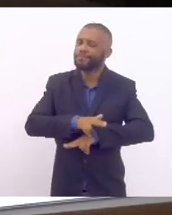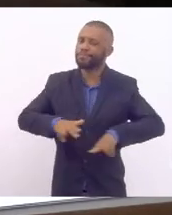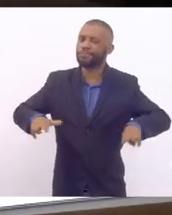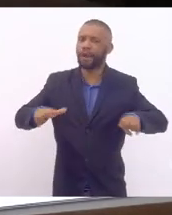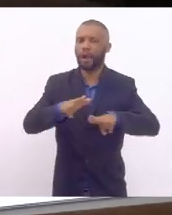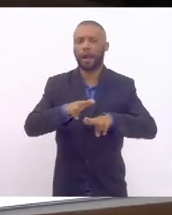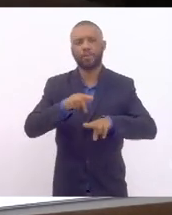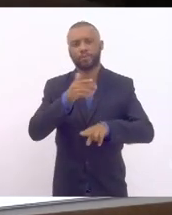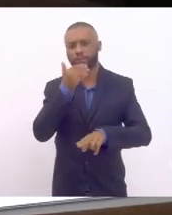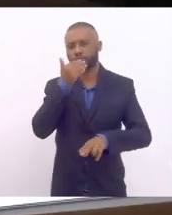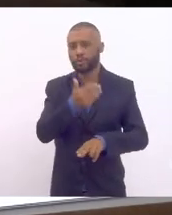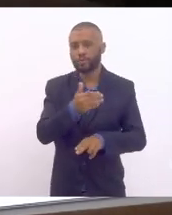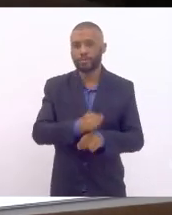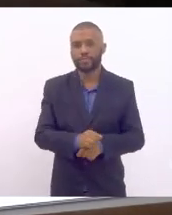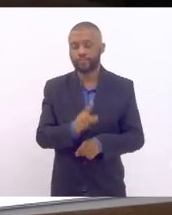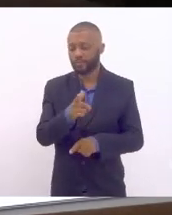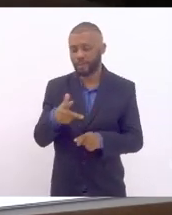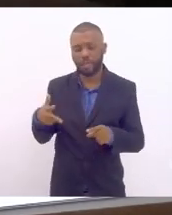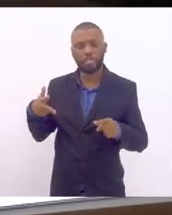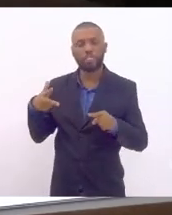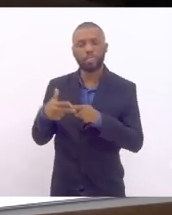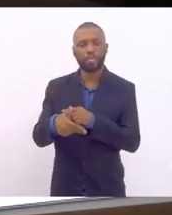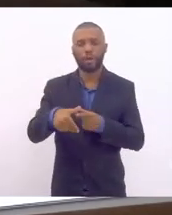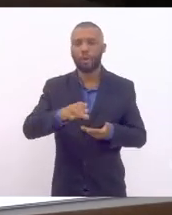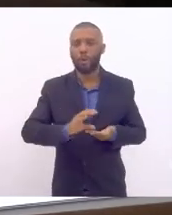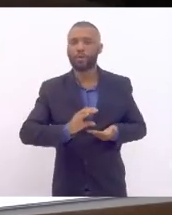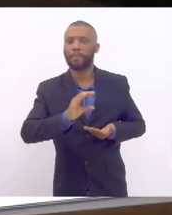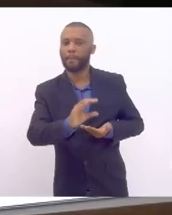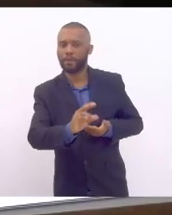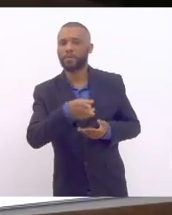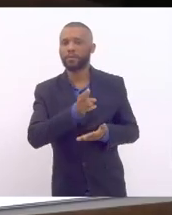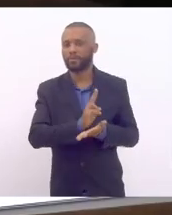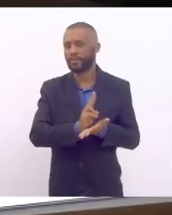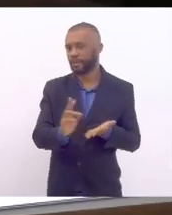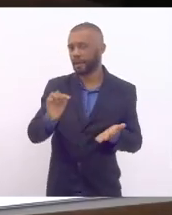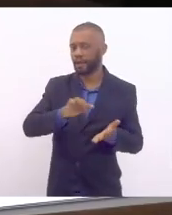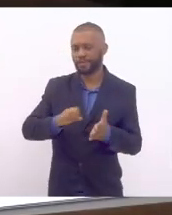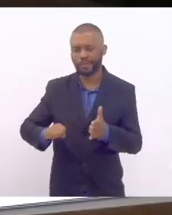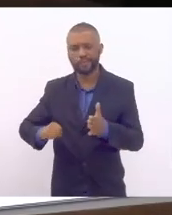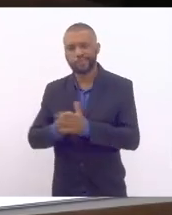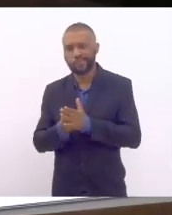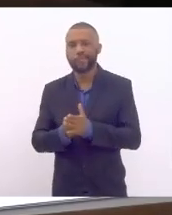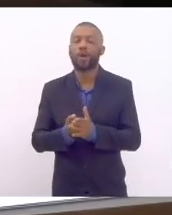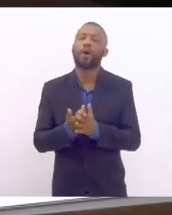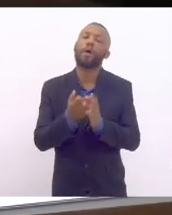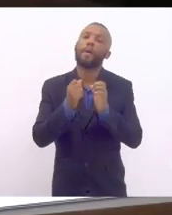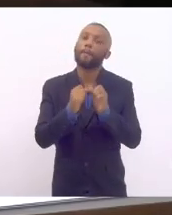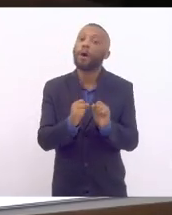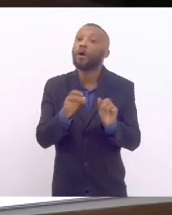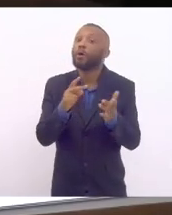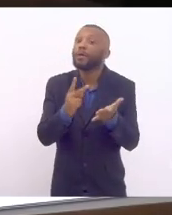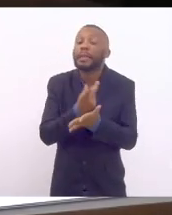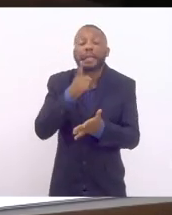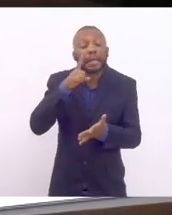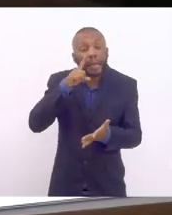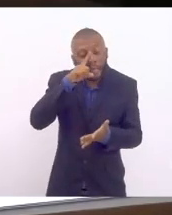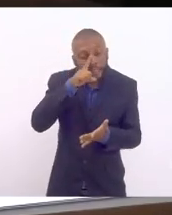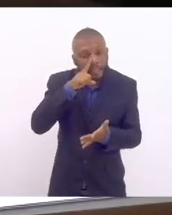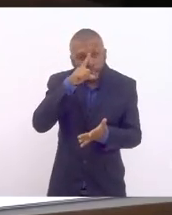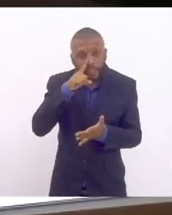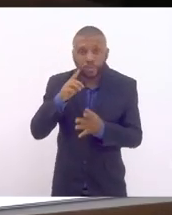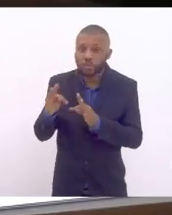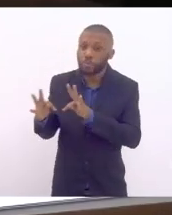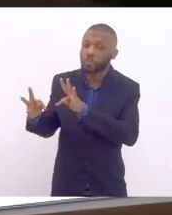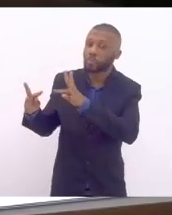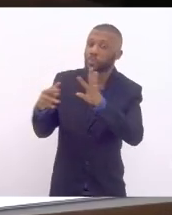então quando se ataca o orçamento da das universidades federais se ameaça né se coloca em risco todo esse